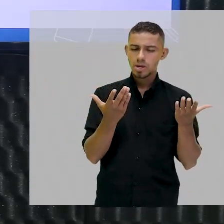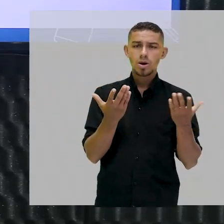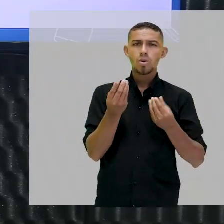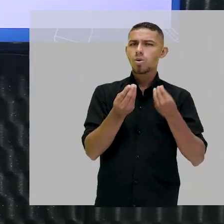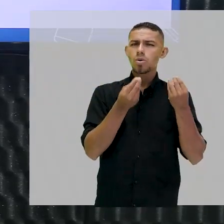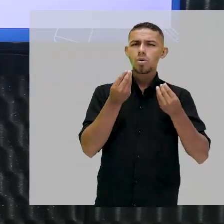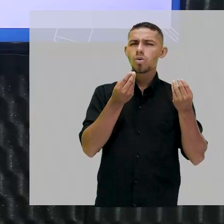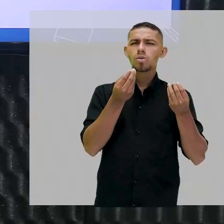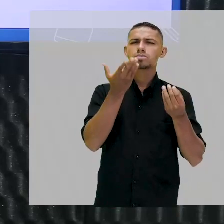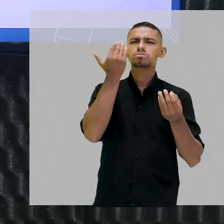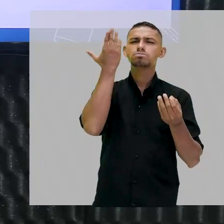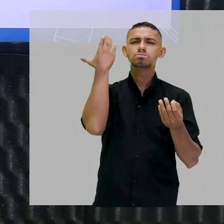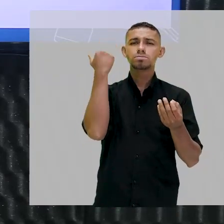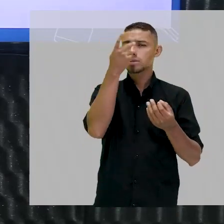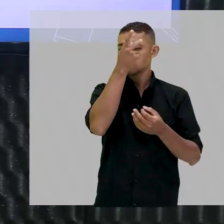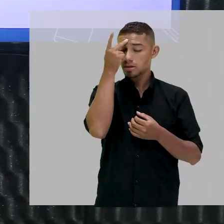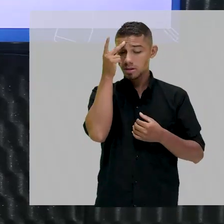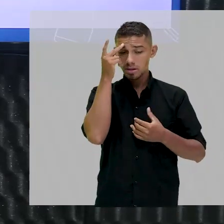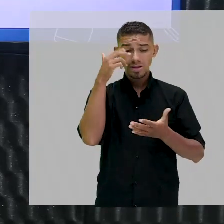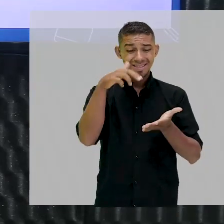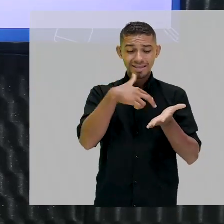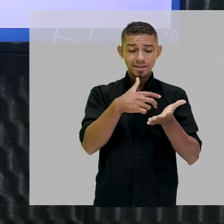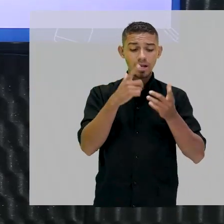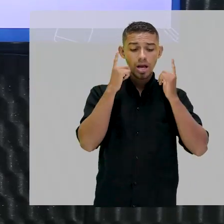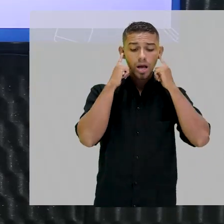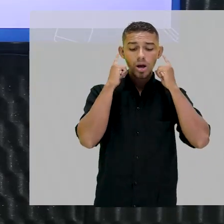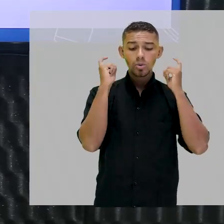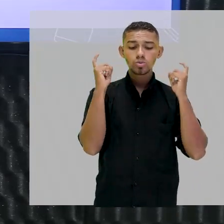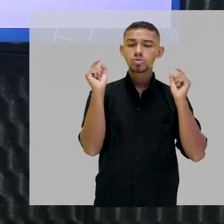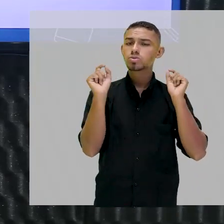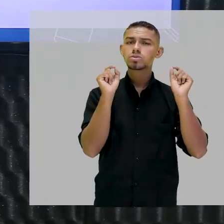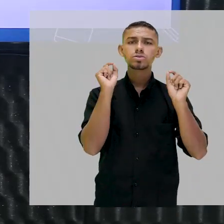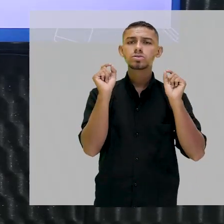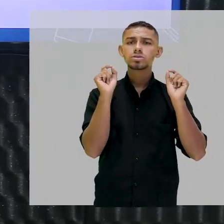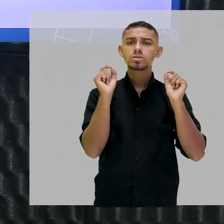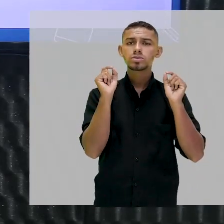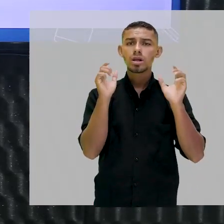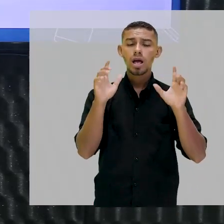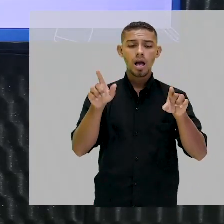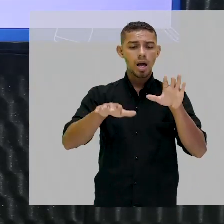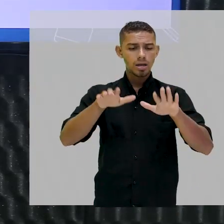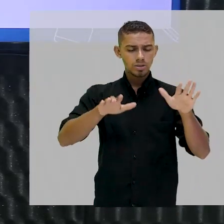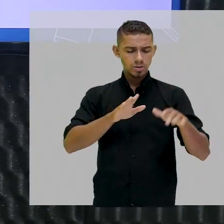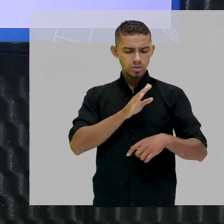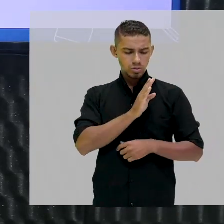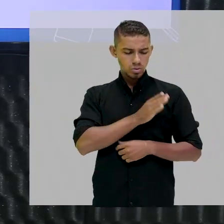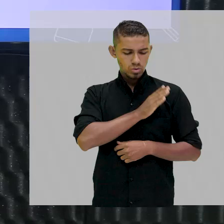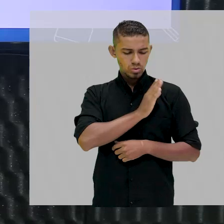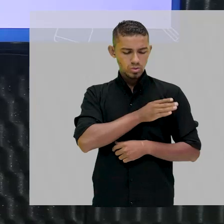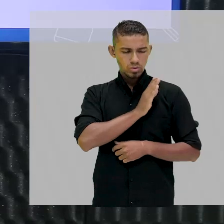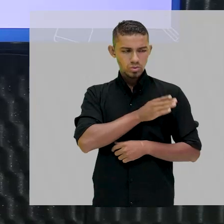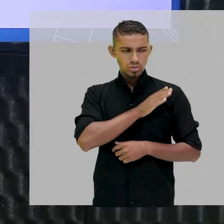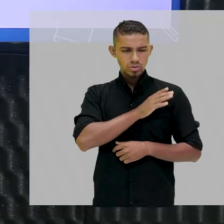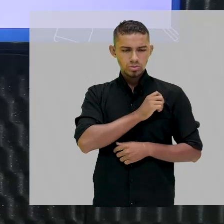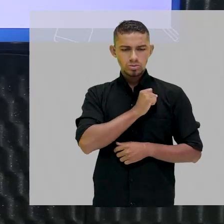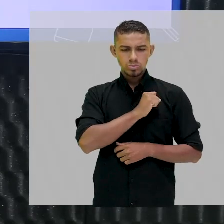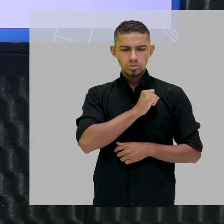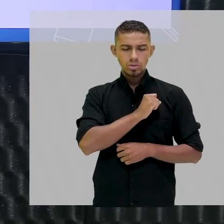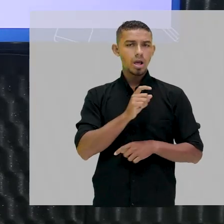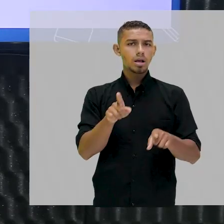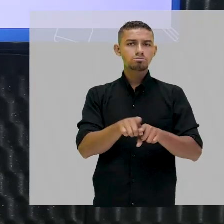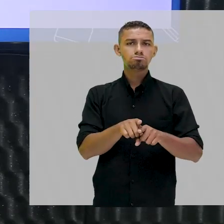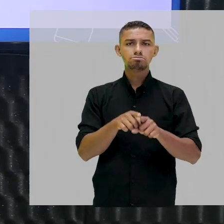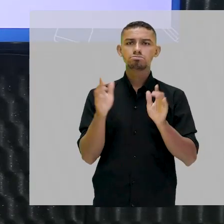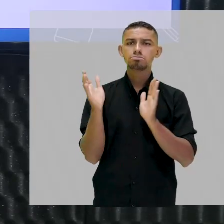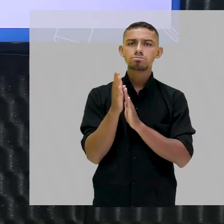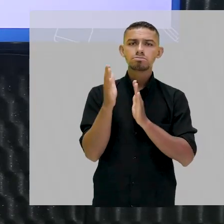na pré-história, professor? Ao som de quê? Geralmente ao som das batidas do coração, ao som das